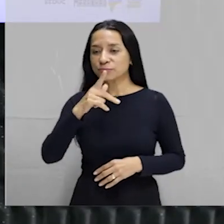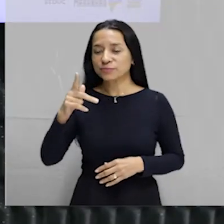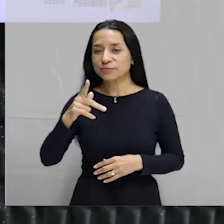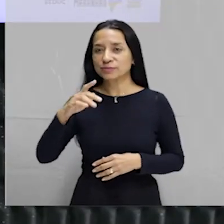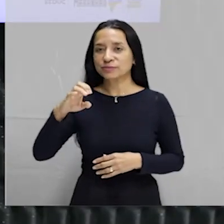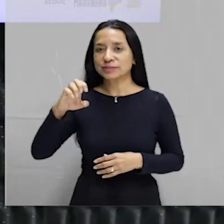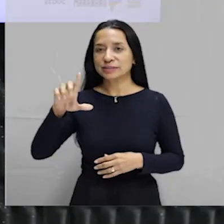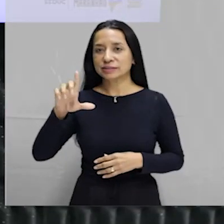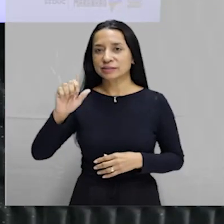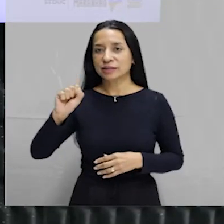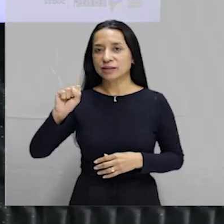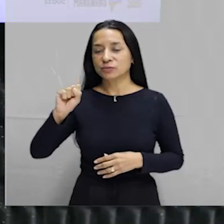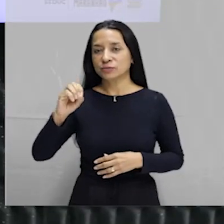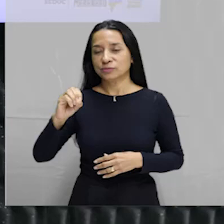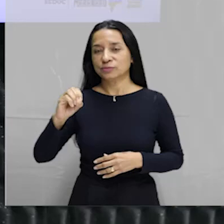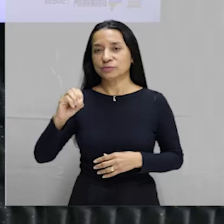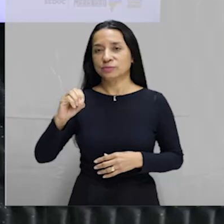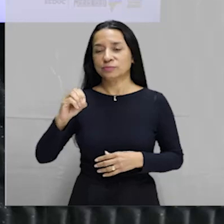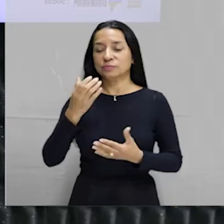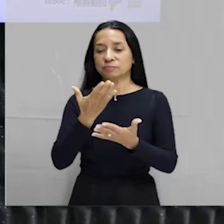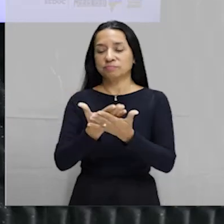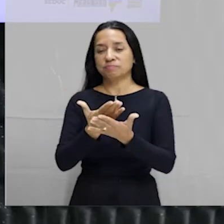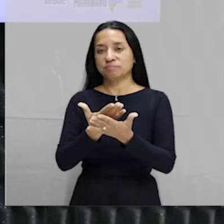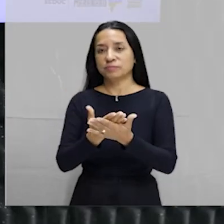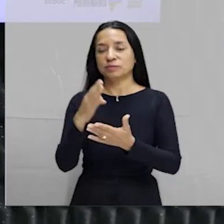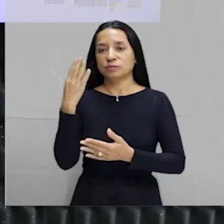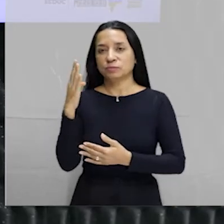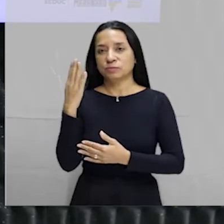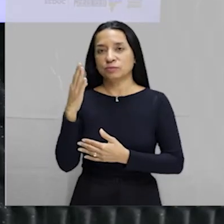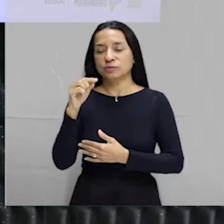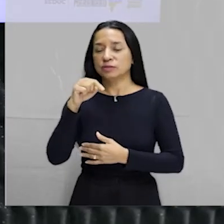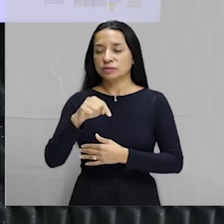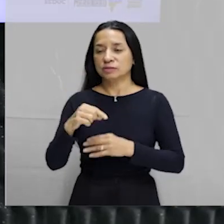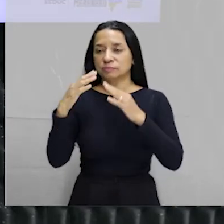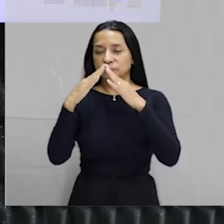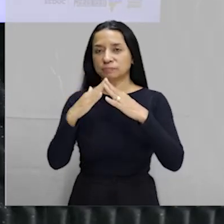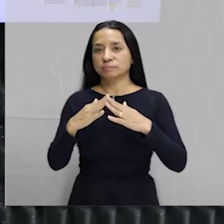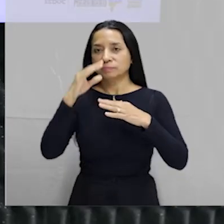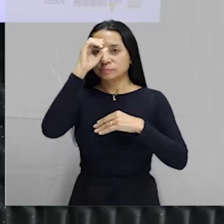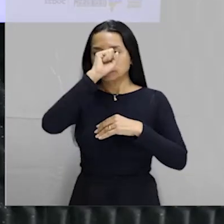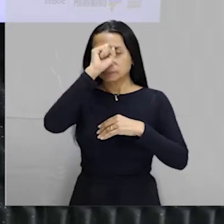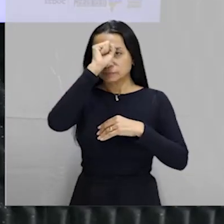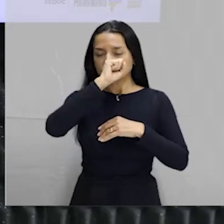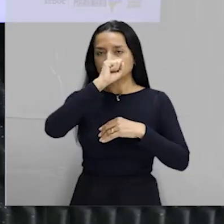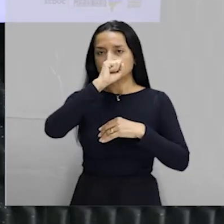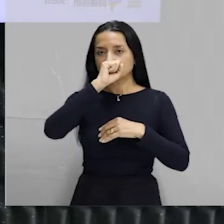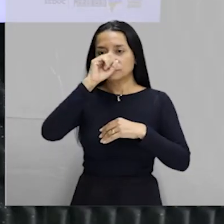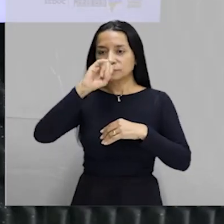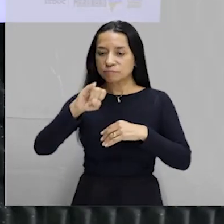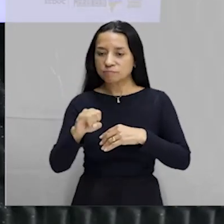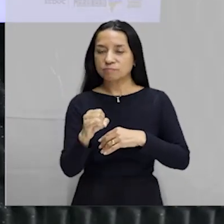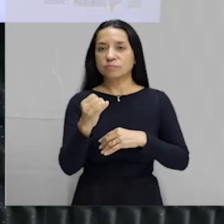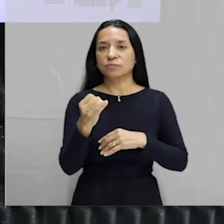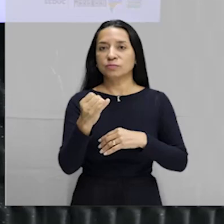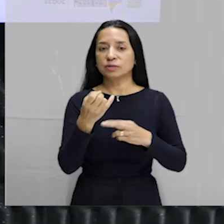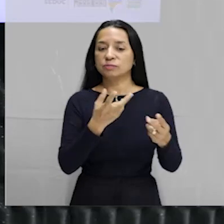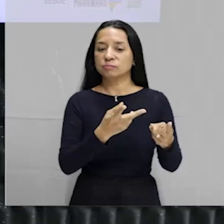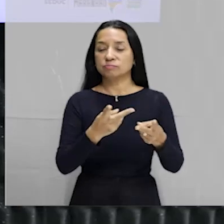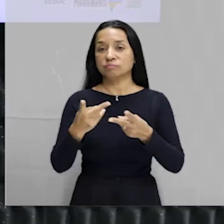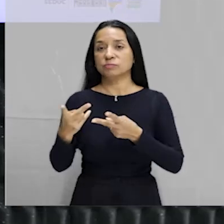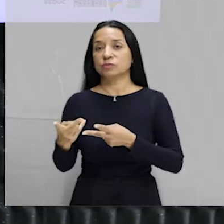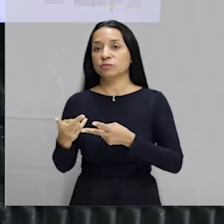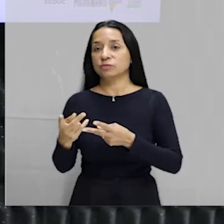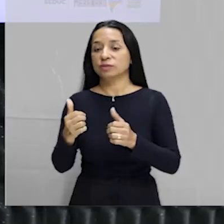professor Celso Ramos. Essa é sua aula de biologia aqui do Fica em Casa Aprendendo. Queria aproveitar para te convidar